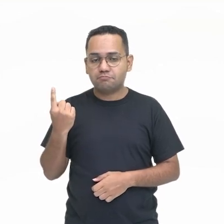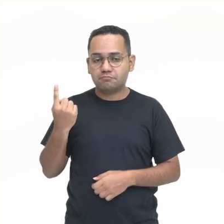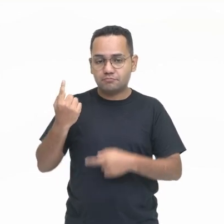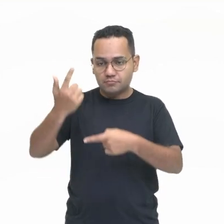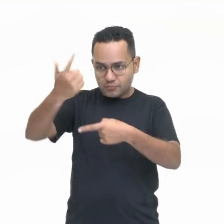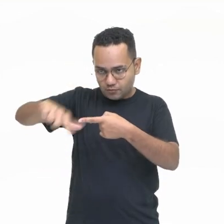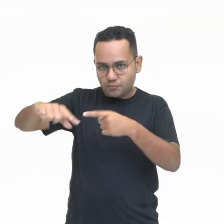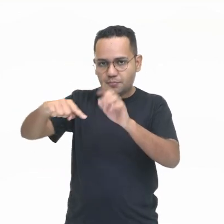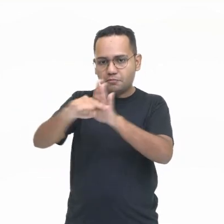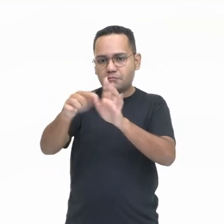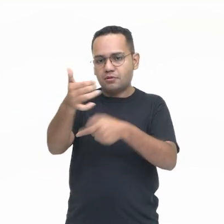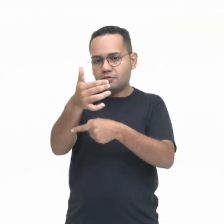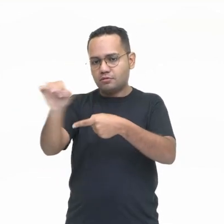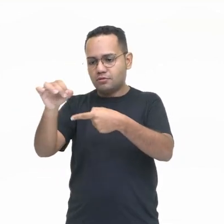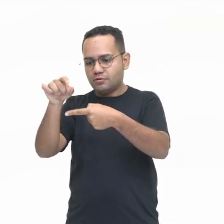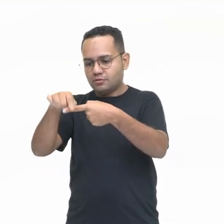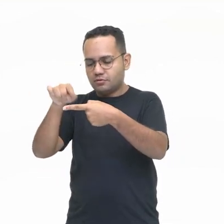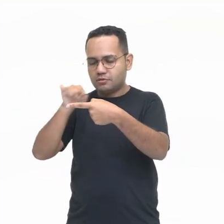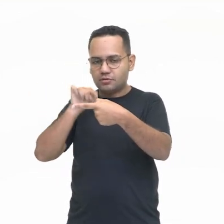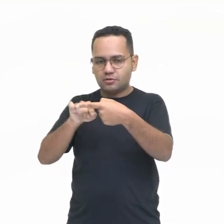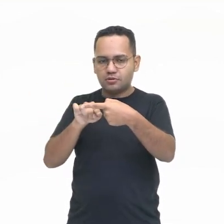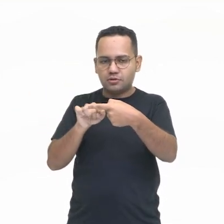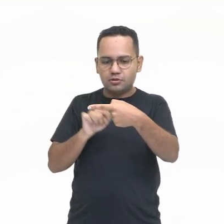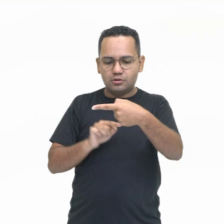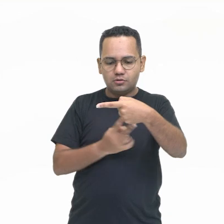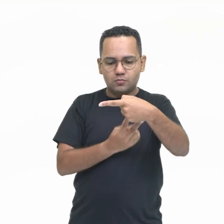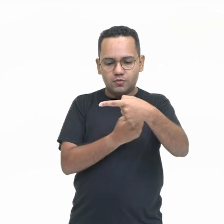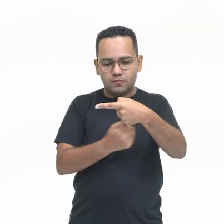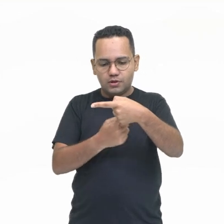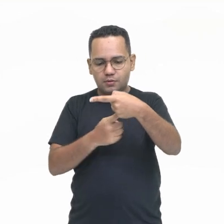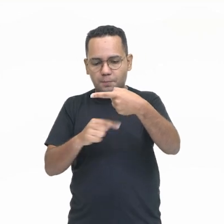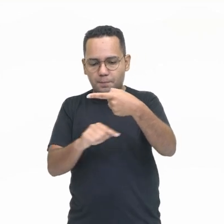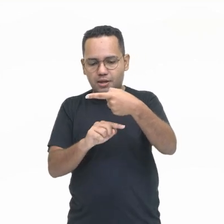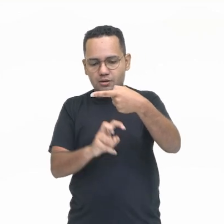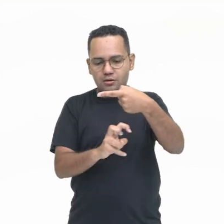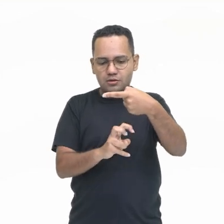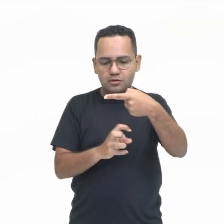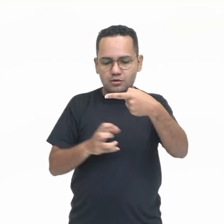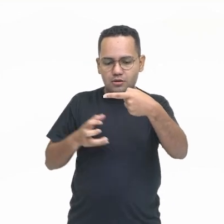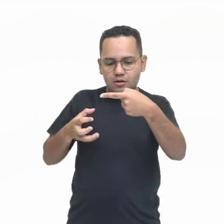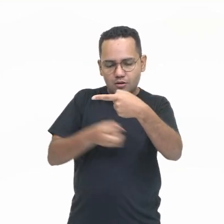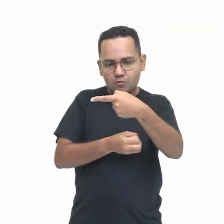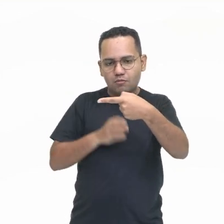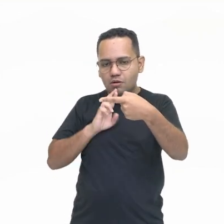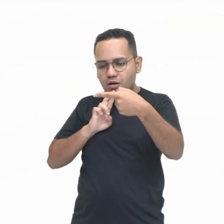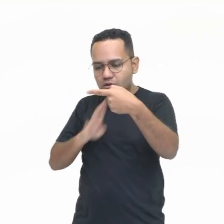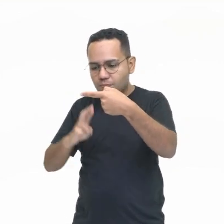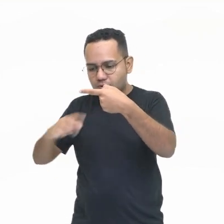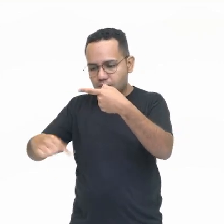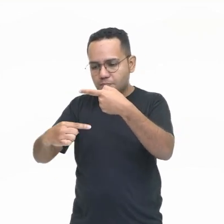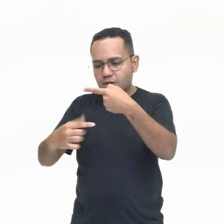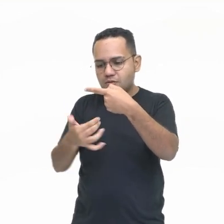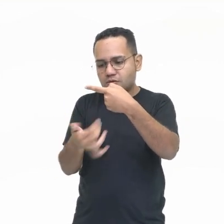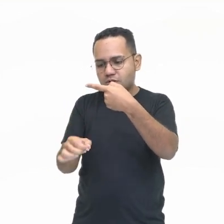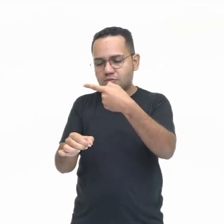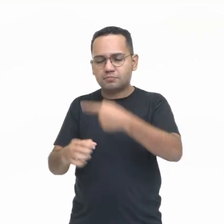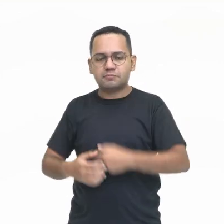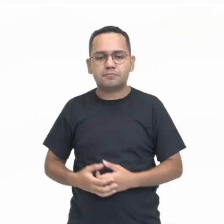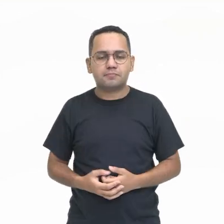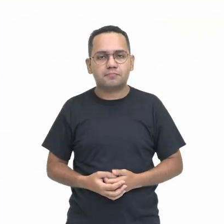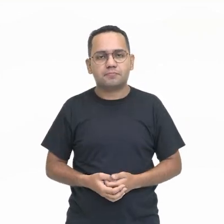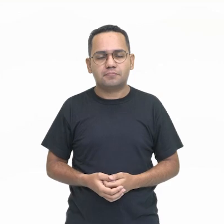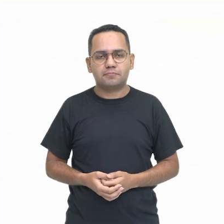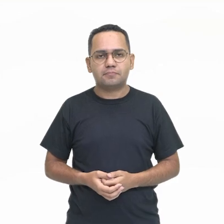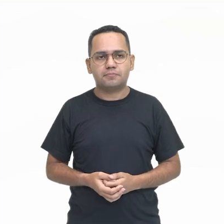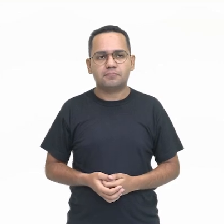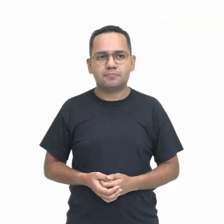aí o menos 100 no numerador e fazemos essa continha aqui, ó. 2 vezes menos 5. 2 vezes menos 5 é